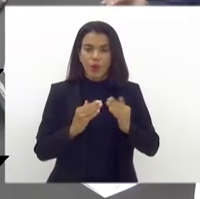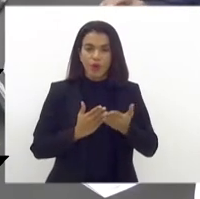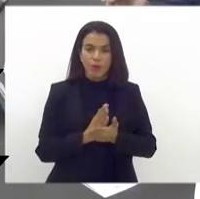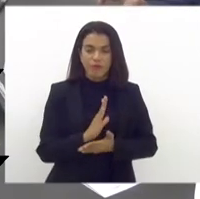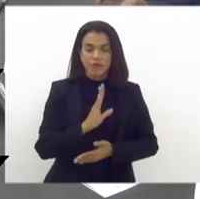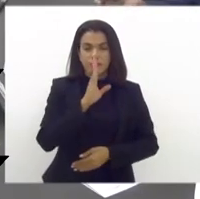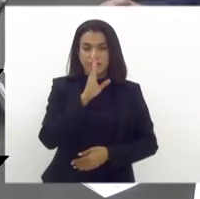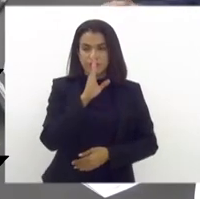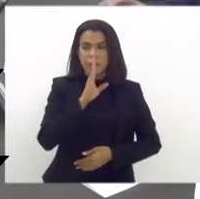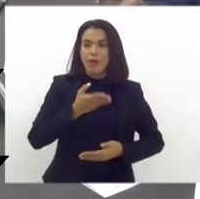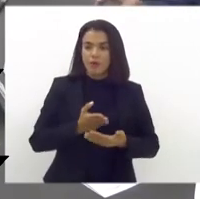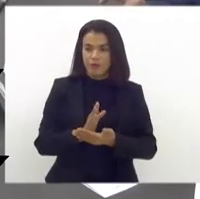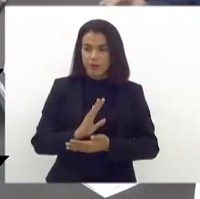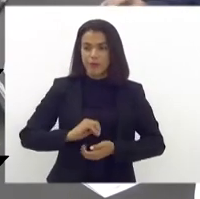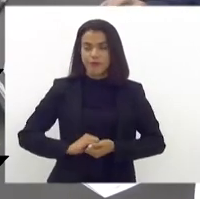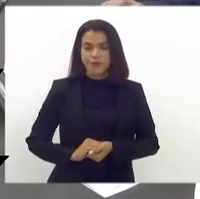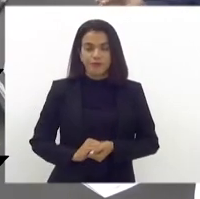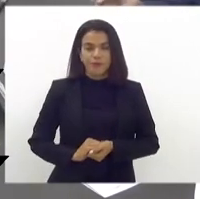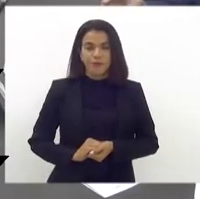votação, senhores que aprovam, permaneçam como estão. Aprovado.